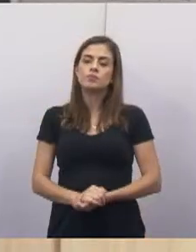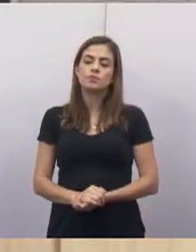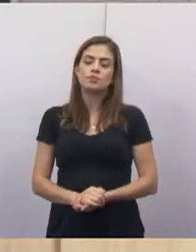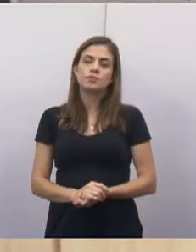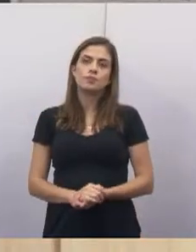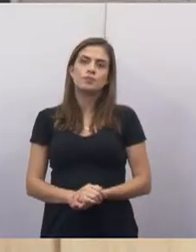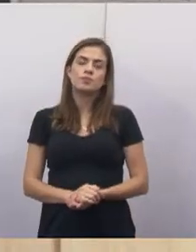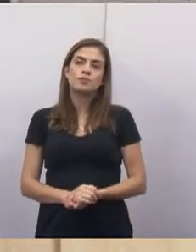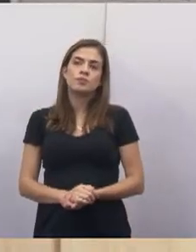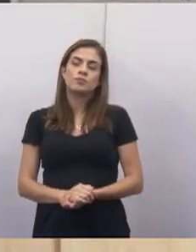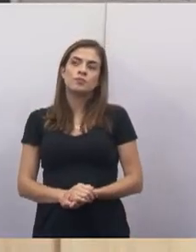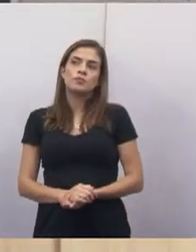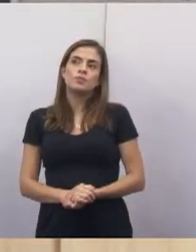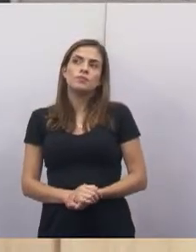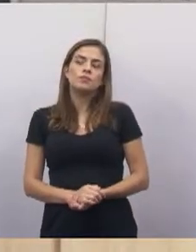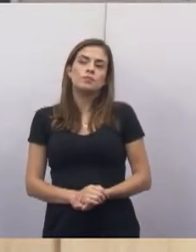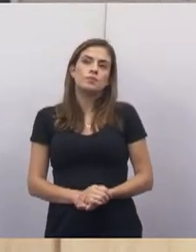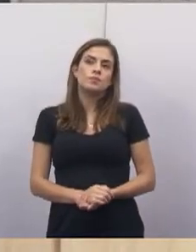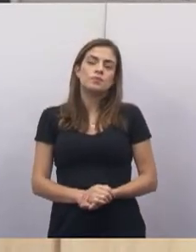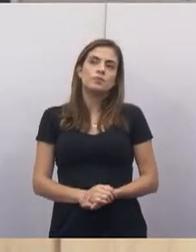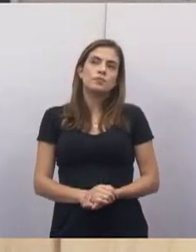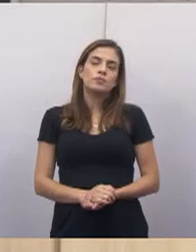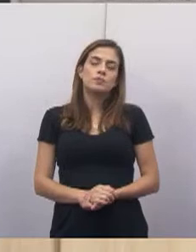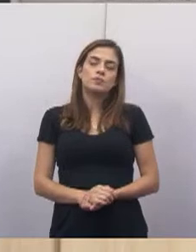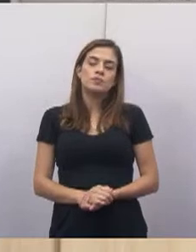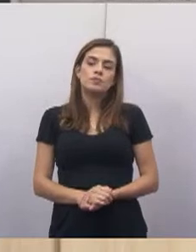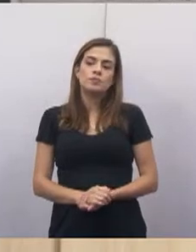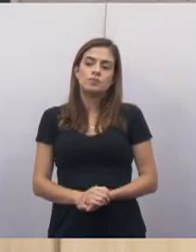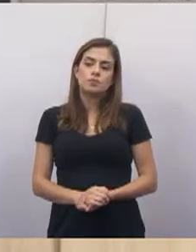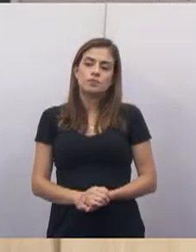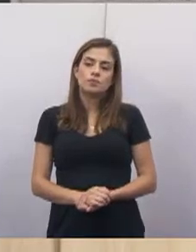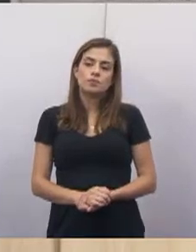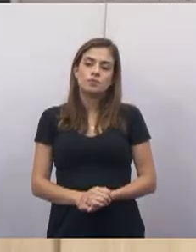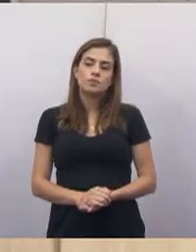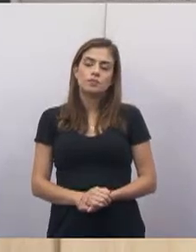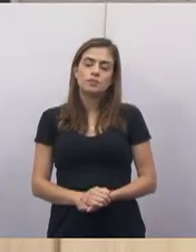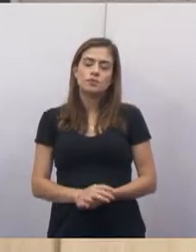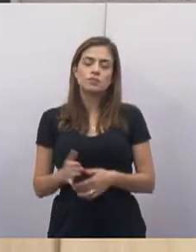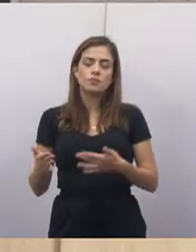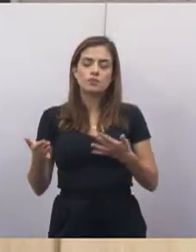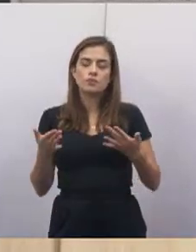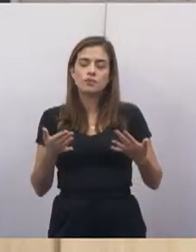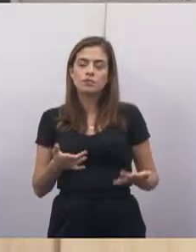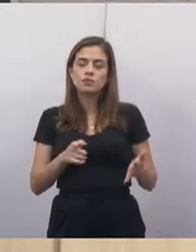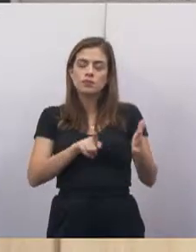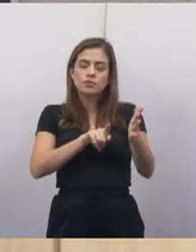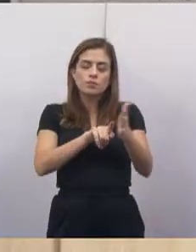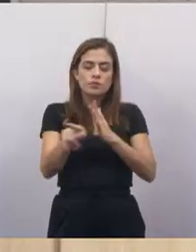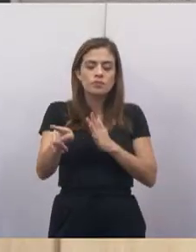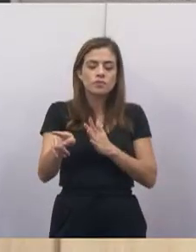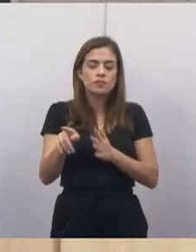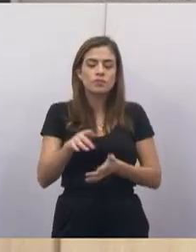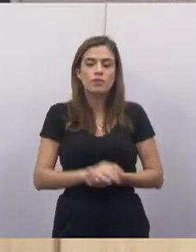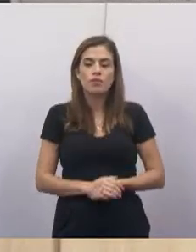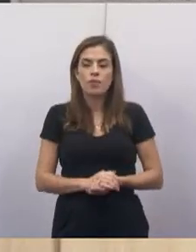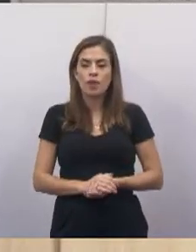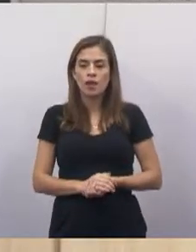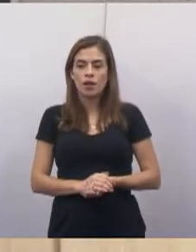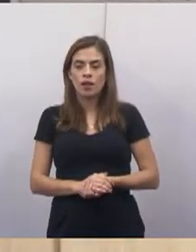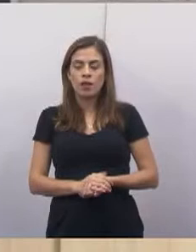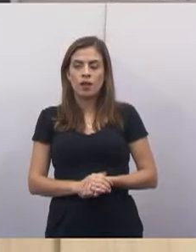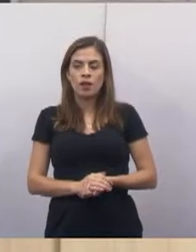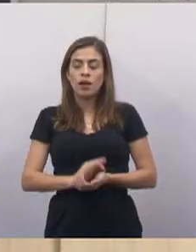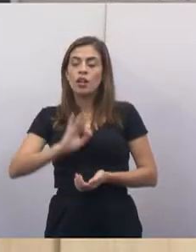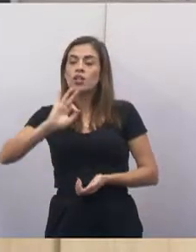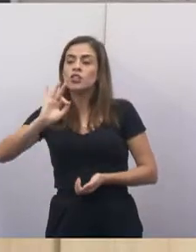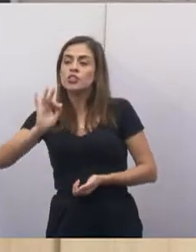trará grandes transtornos ao trânsito local. Desse modo, pergunta-se: já